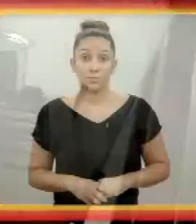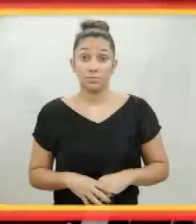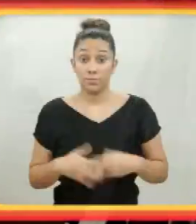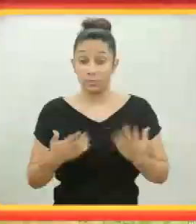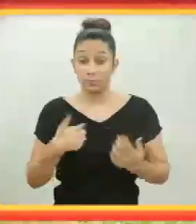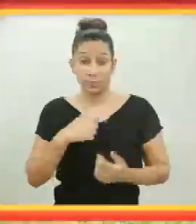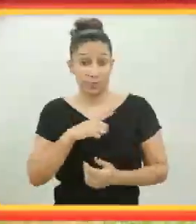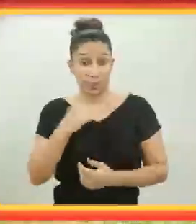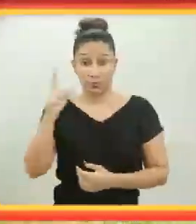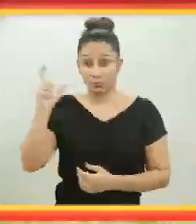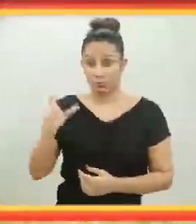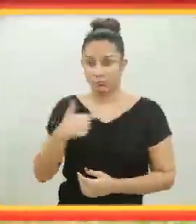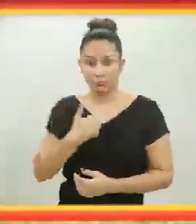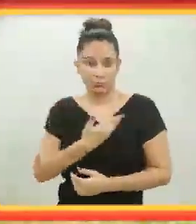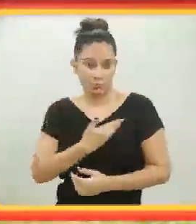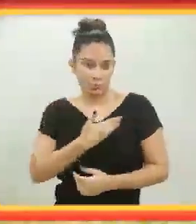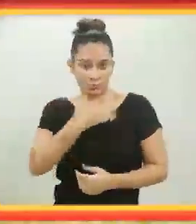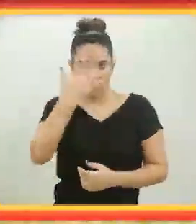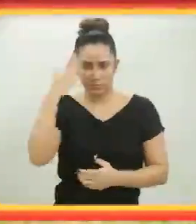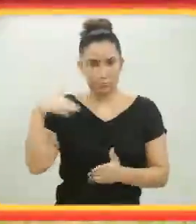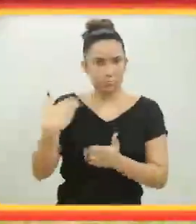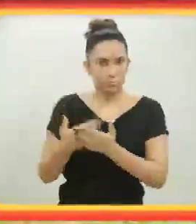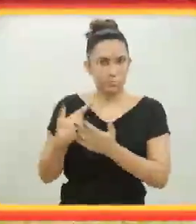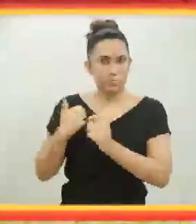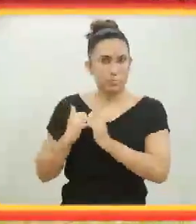Eu tenho um amigo